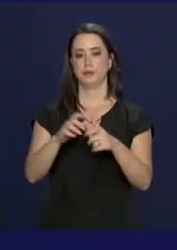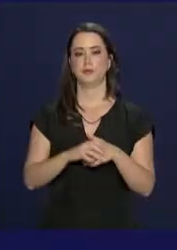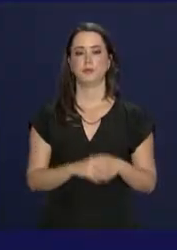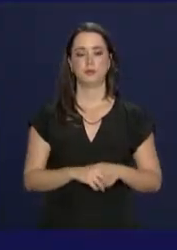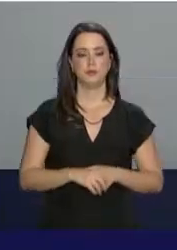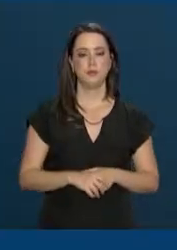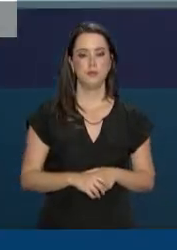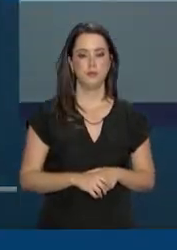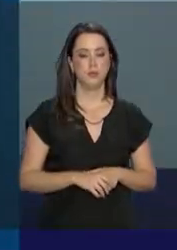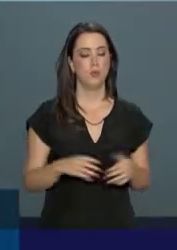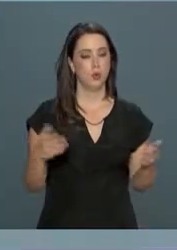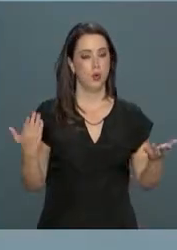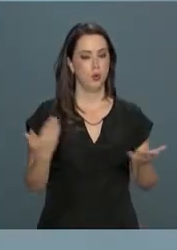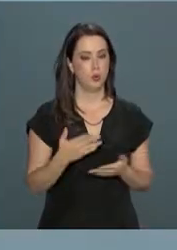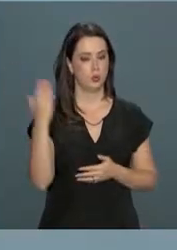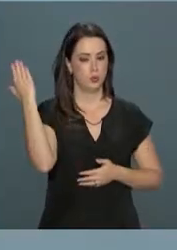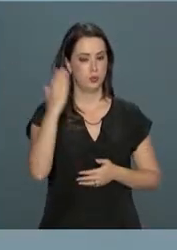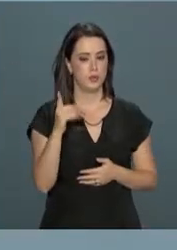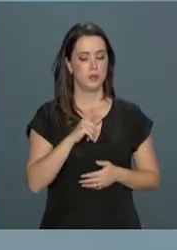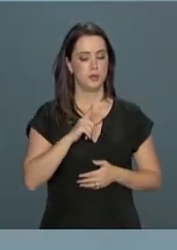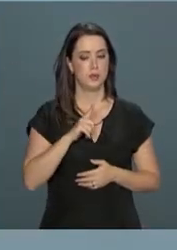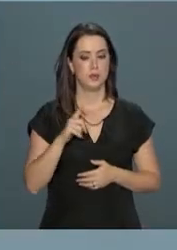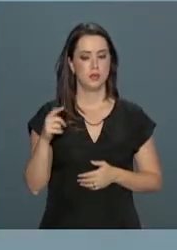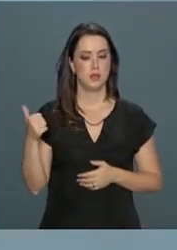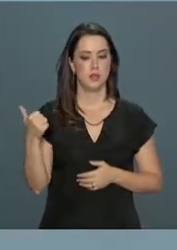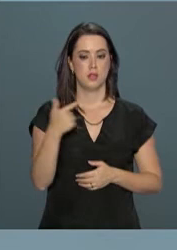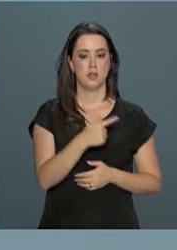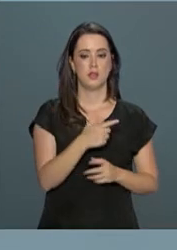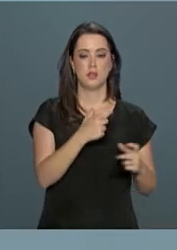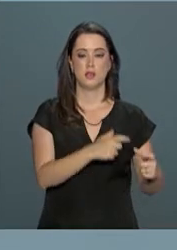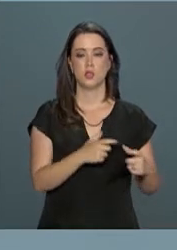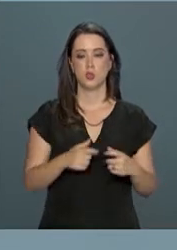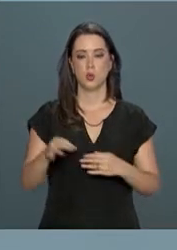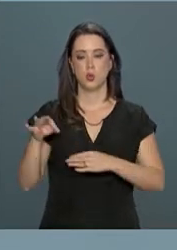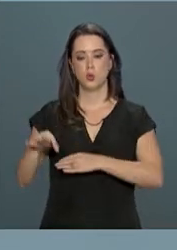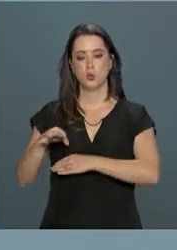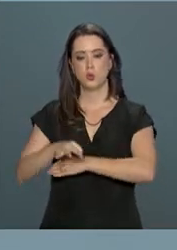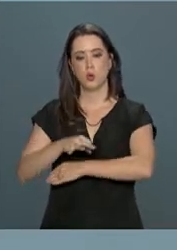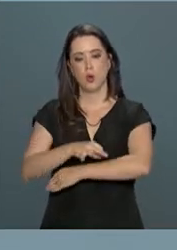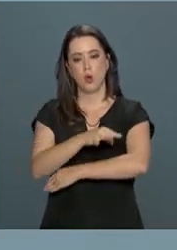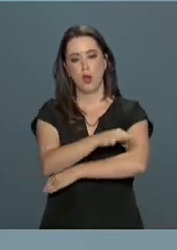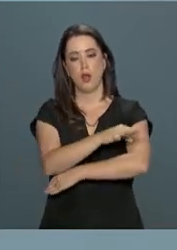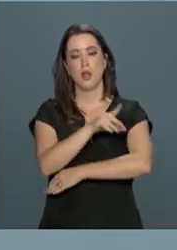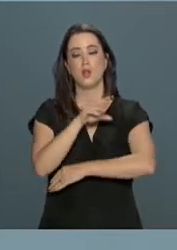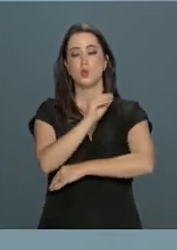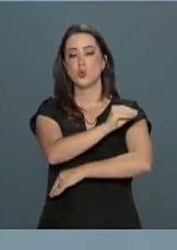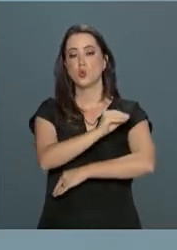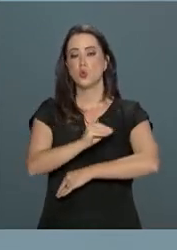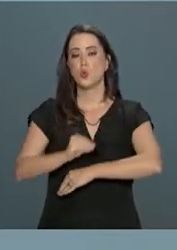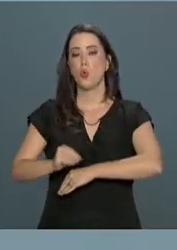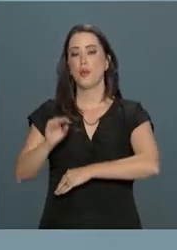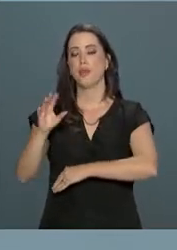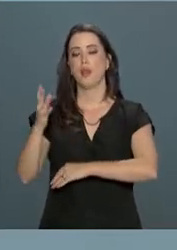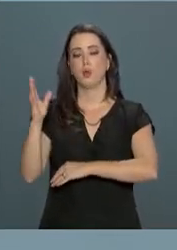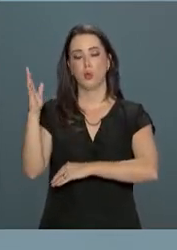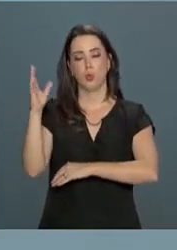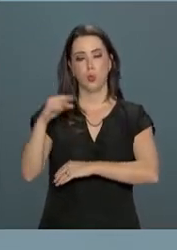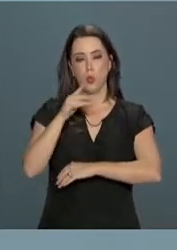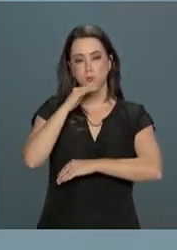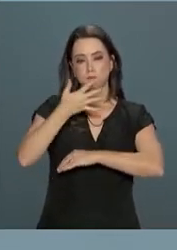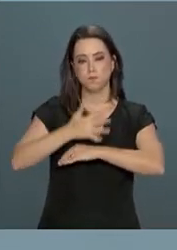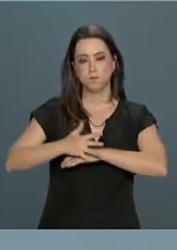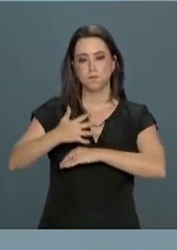marinhas. Atualmente, o Brasil tem 17 unidades de conservação marinha, sendo 11 federais e 6